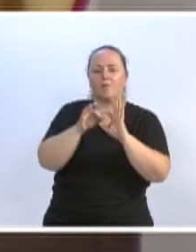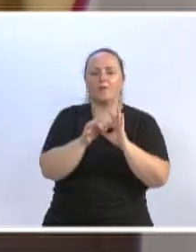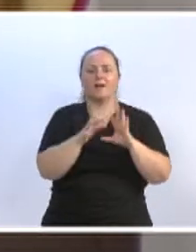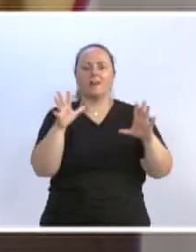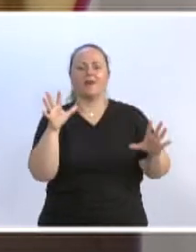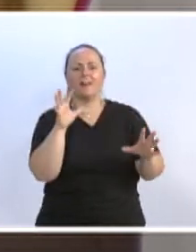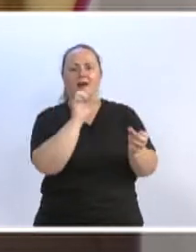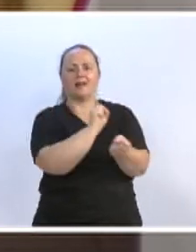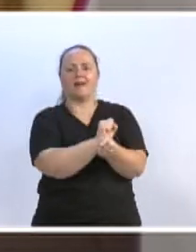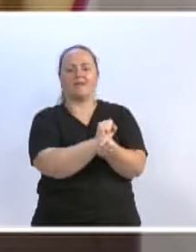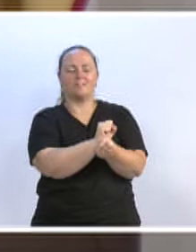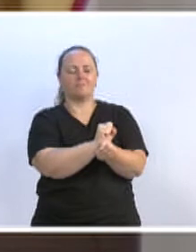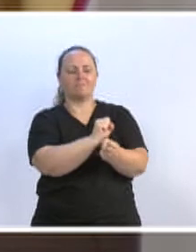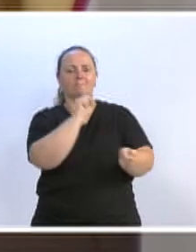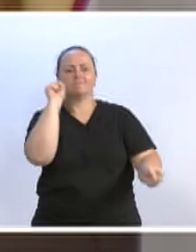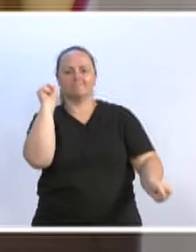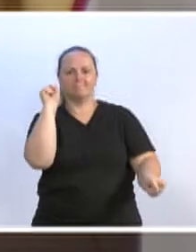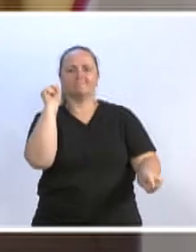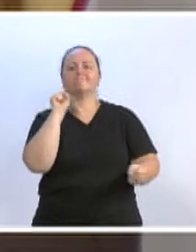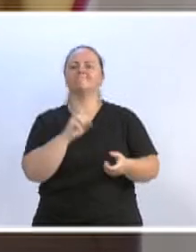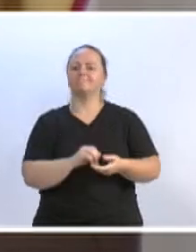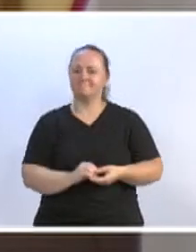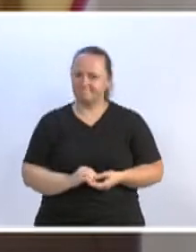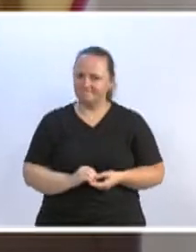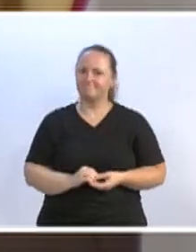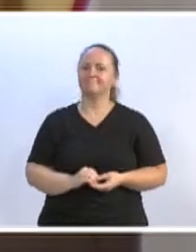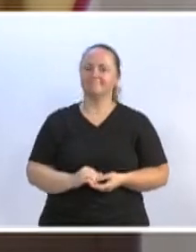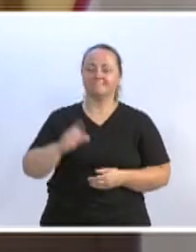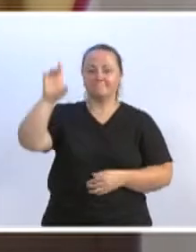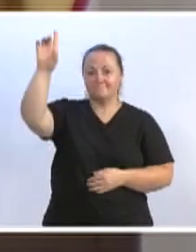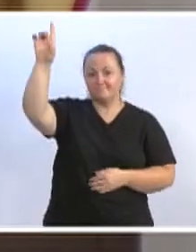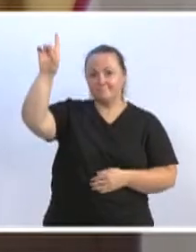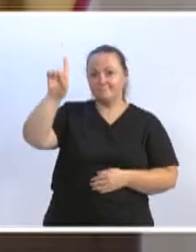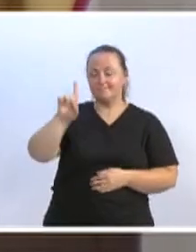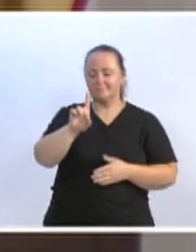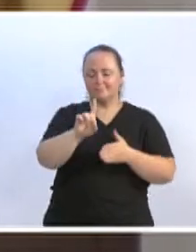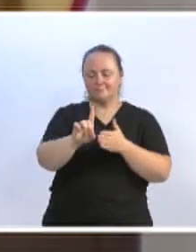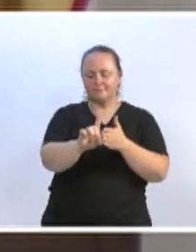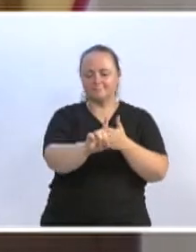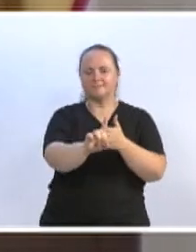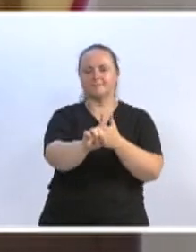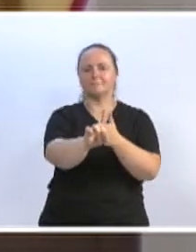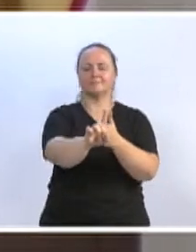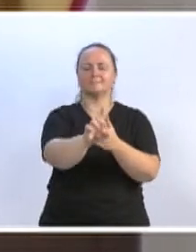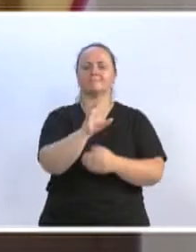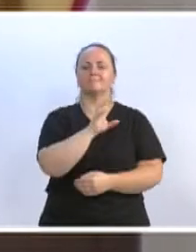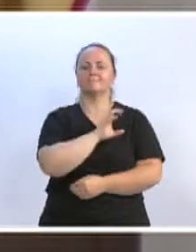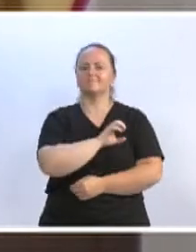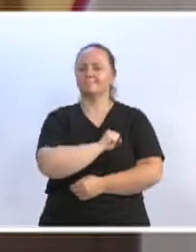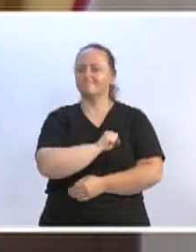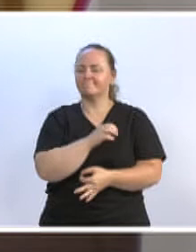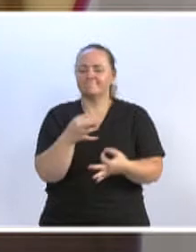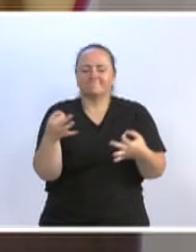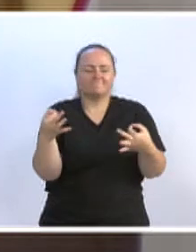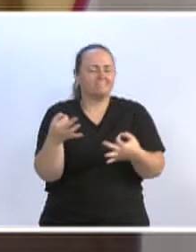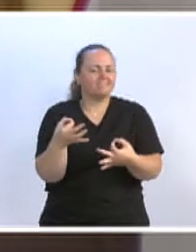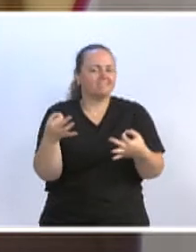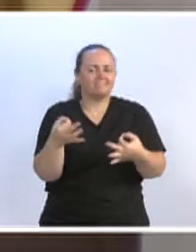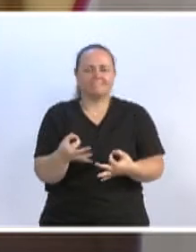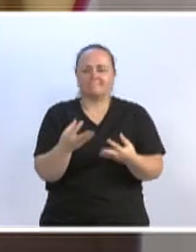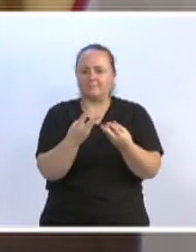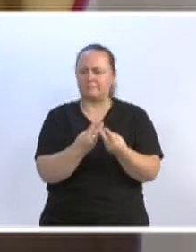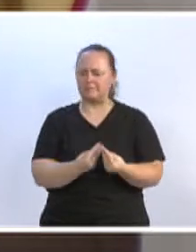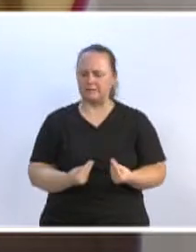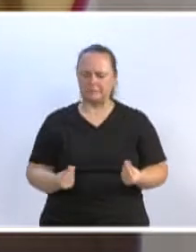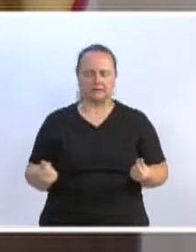quer conduzir a um amor pleno, a um amor fiel, realizante, onde ninguém de nós é perdido